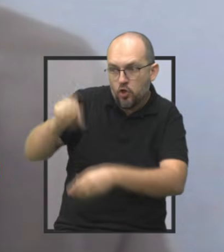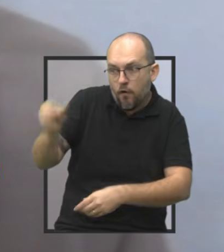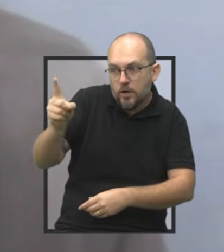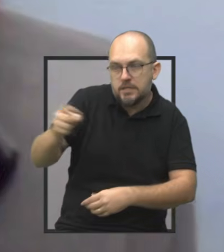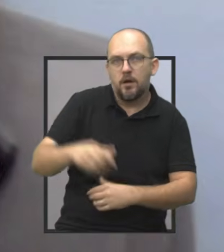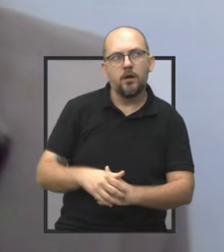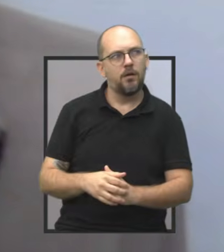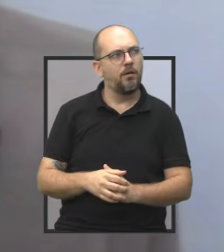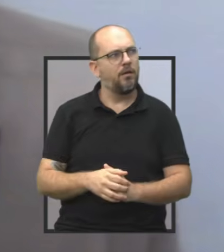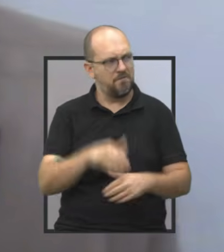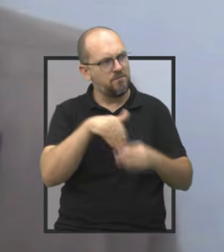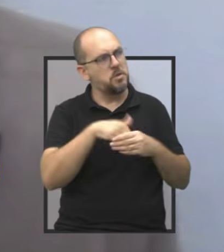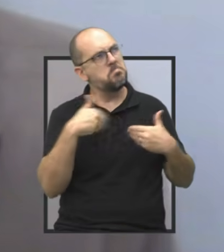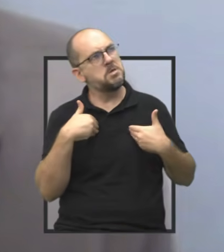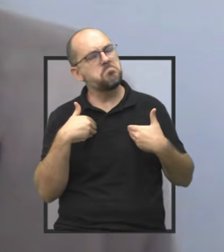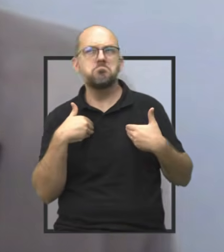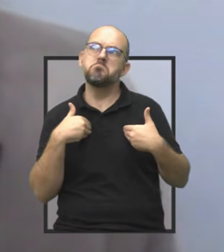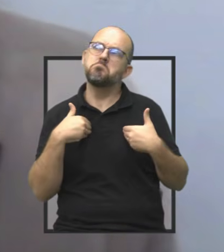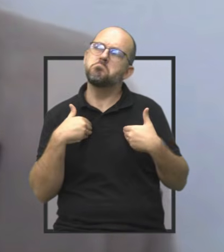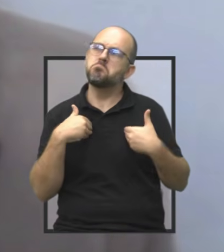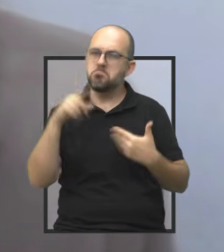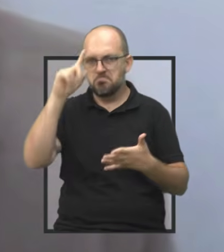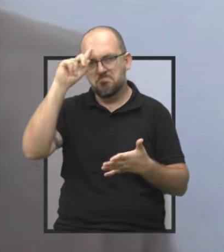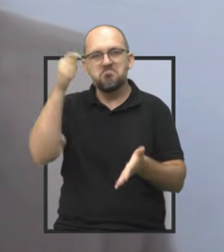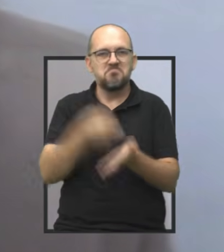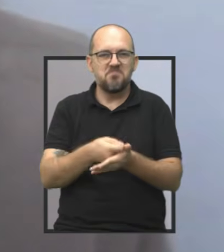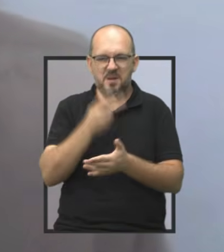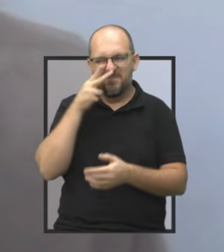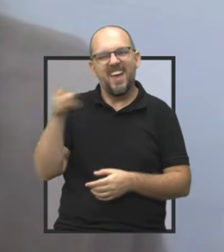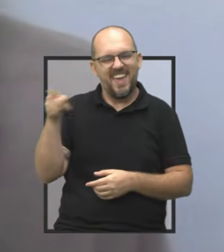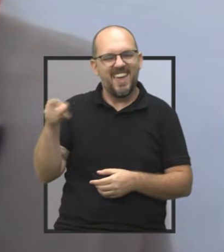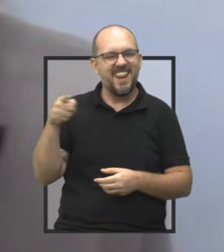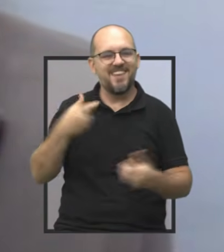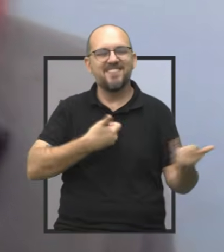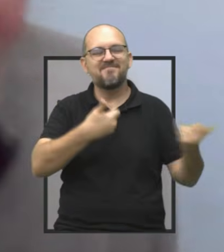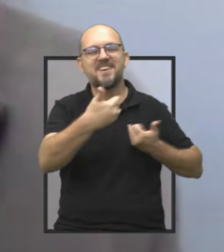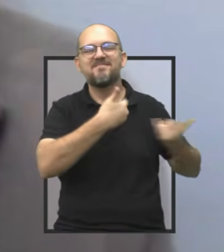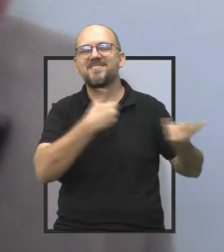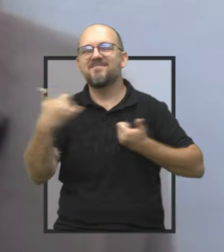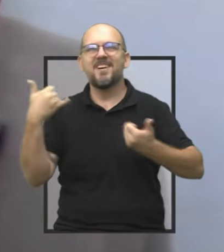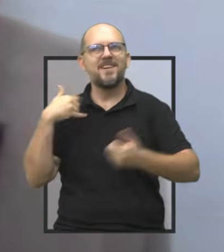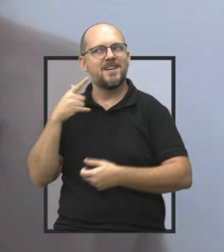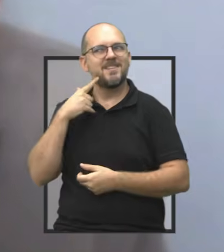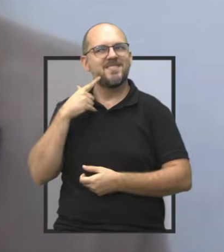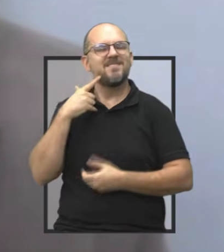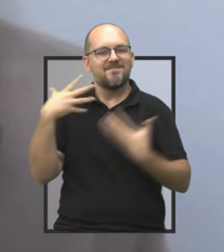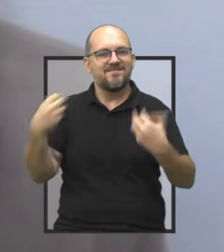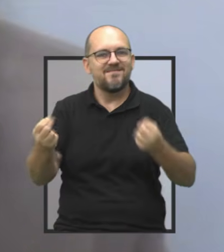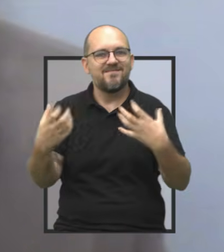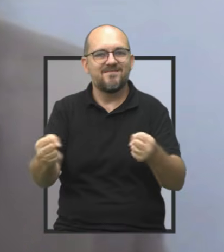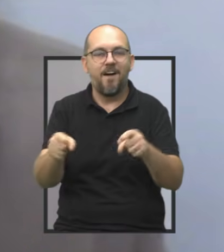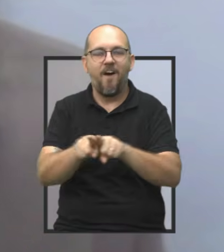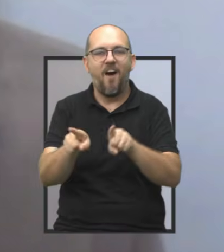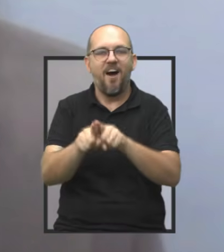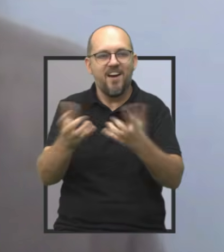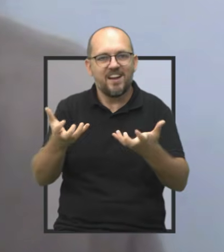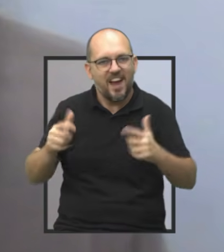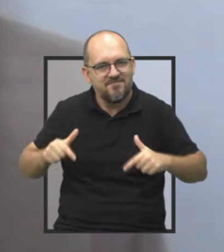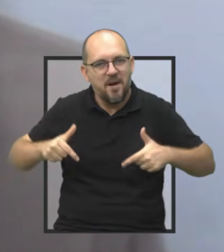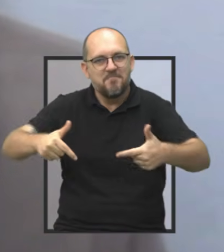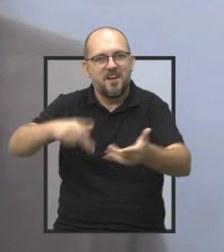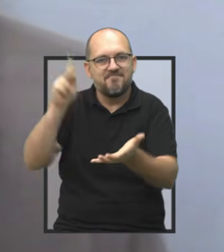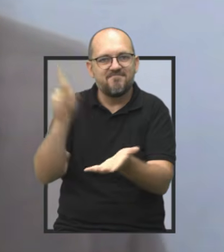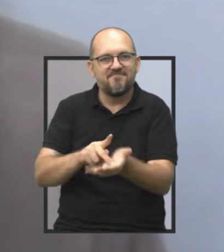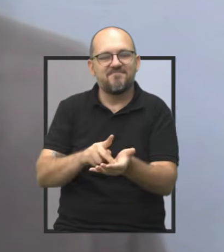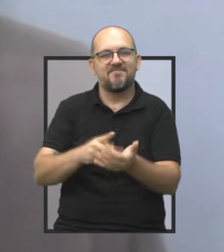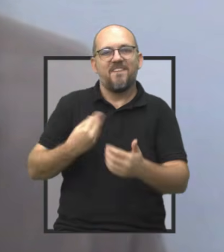nele. Ele certamente, assim, ouviu esse canto, né, de